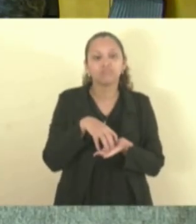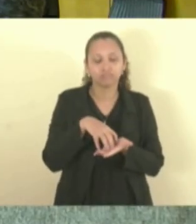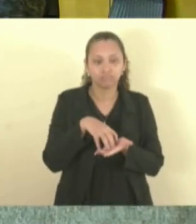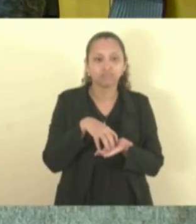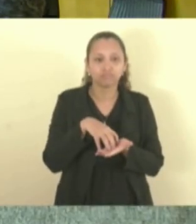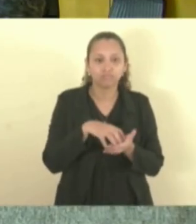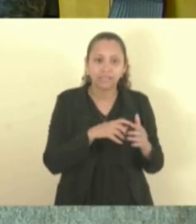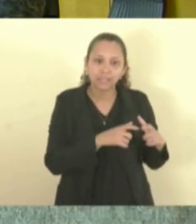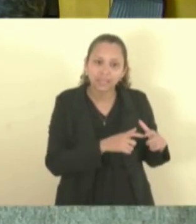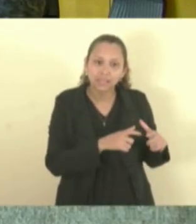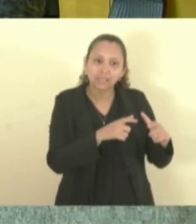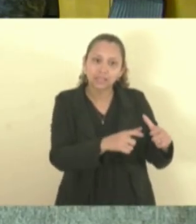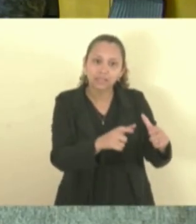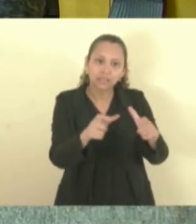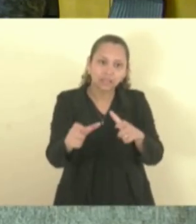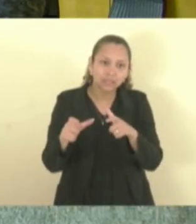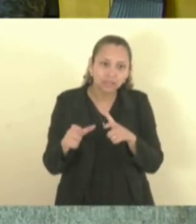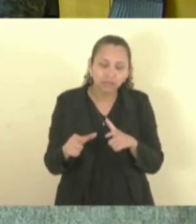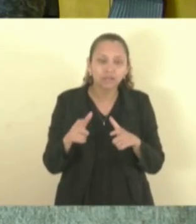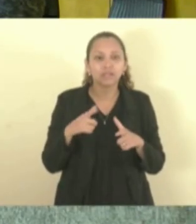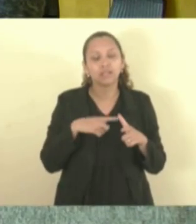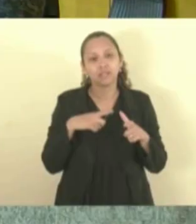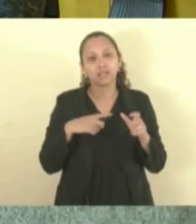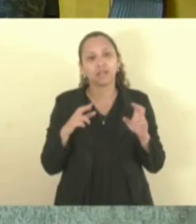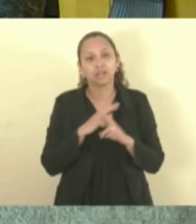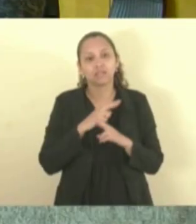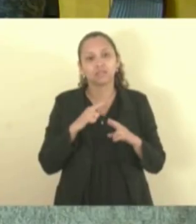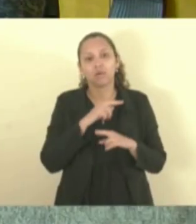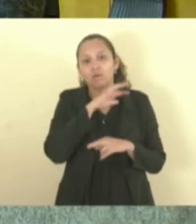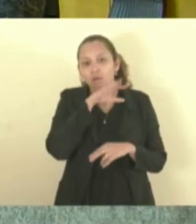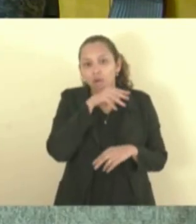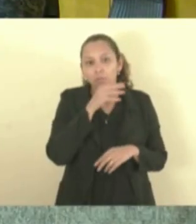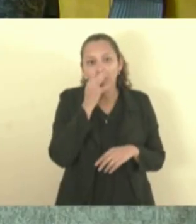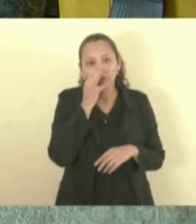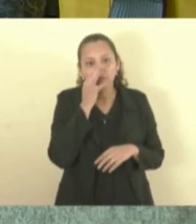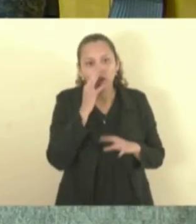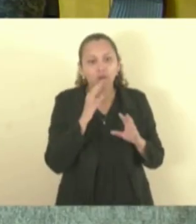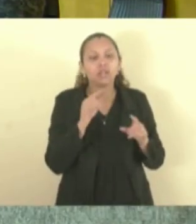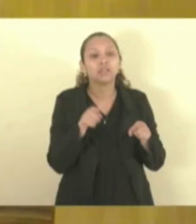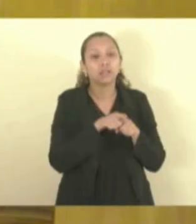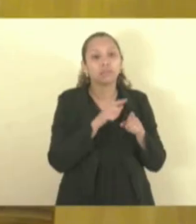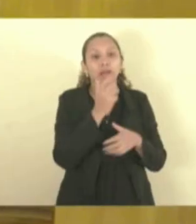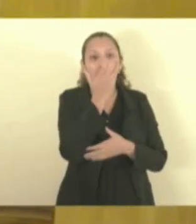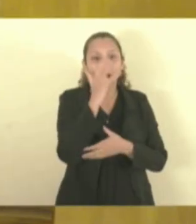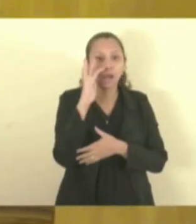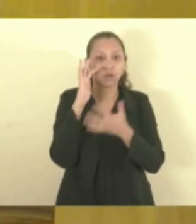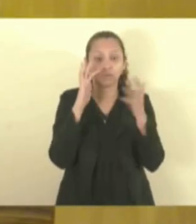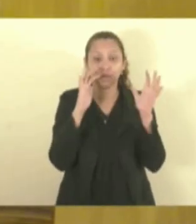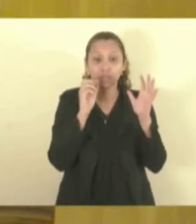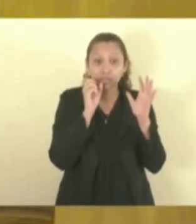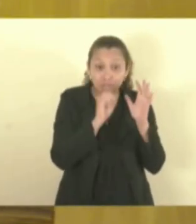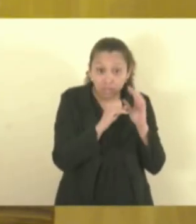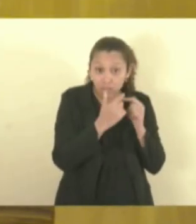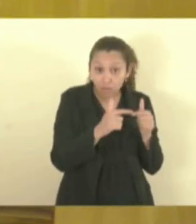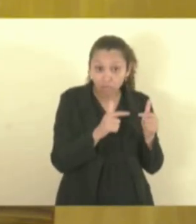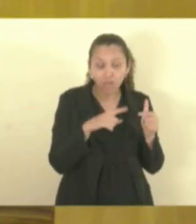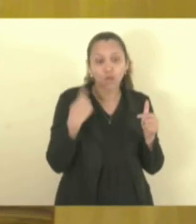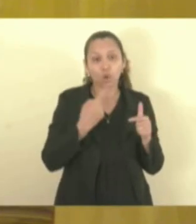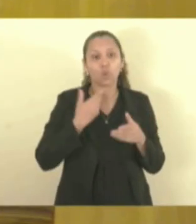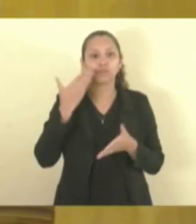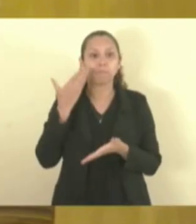não só à biodiversidade, à fauna e à flora, mas à própria natureza em si. Sem elas, a gente perde um importante